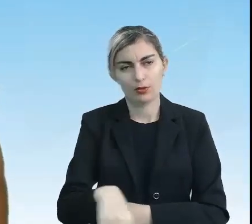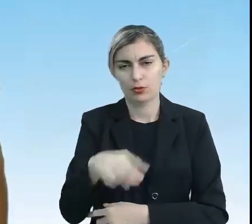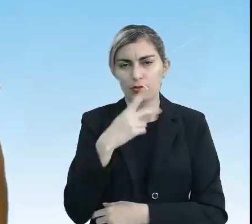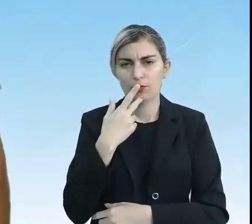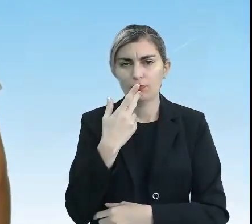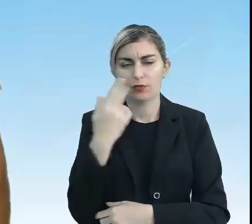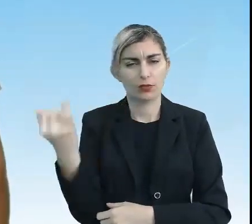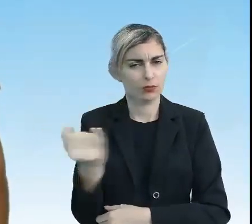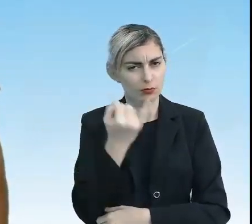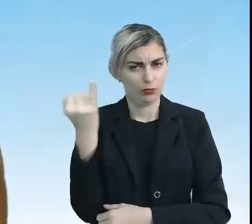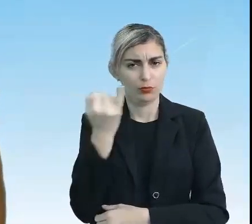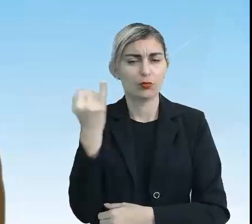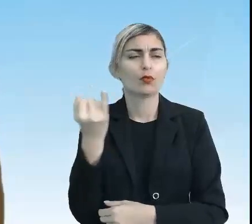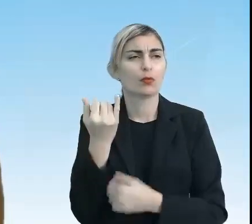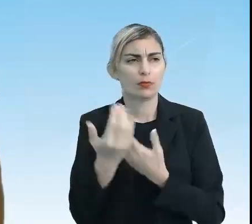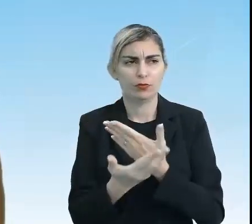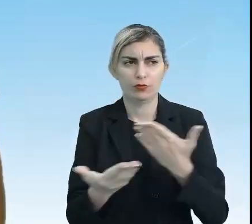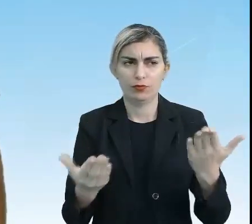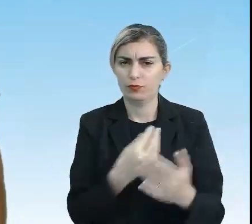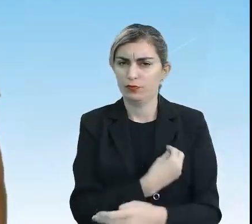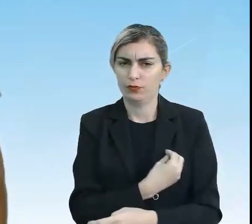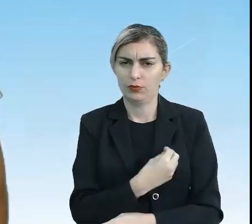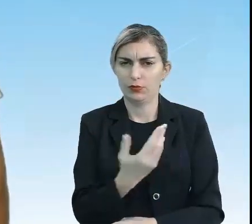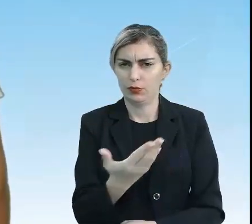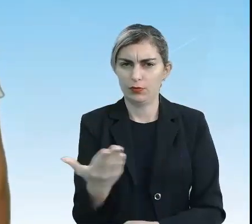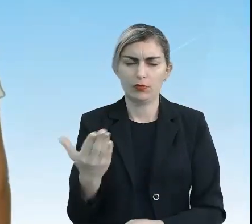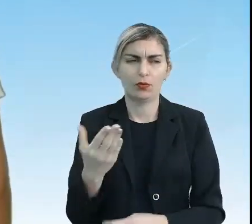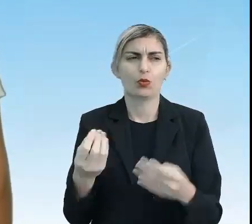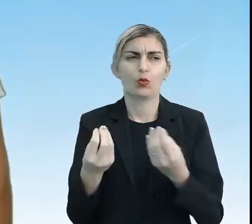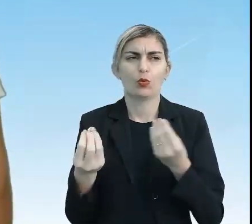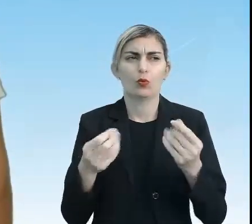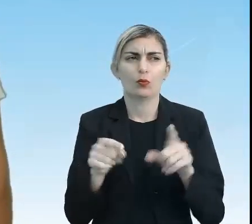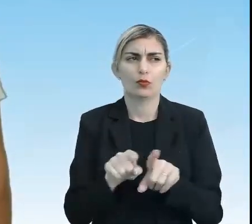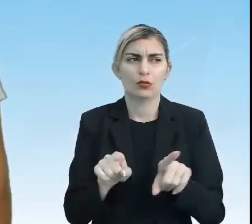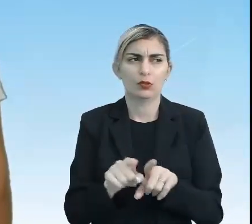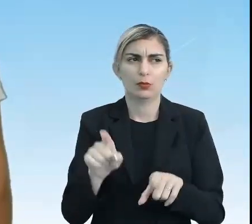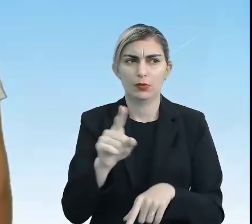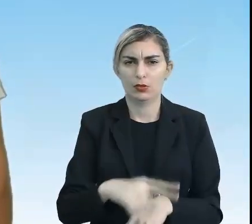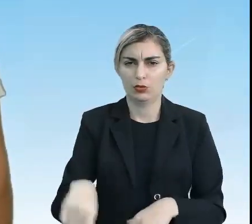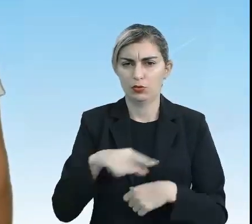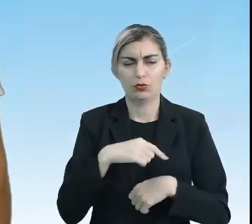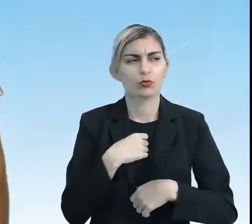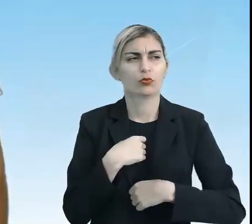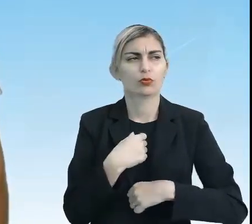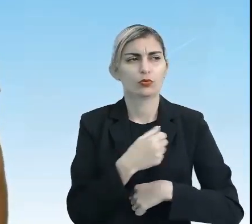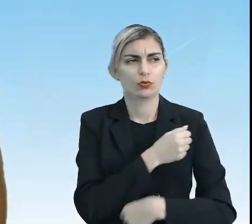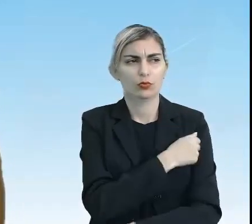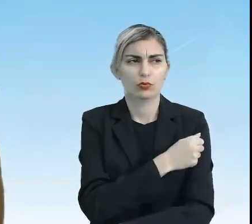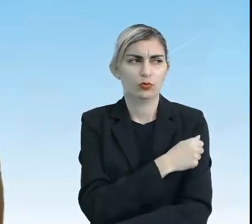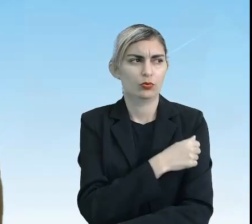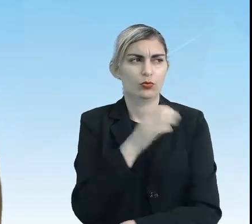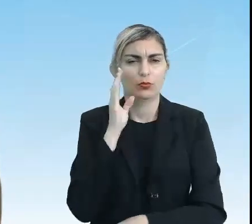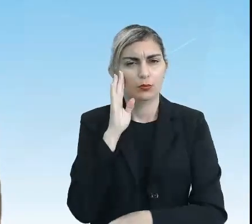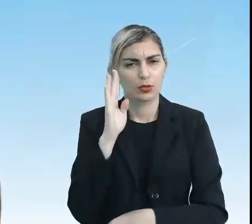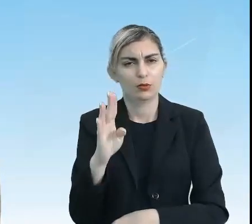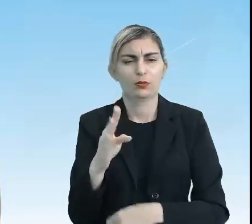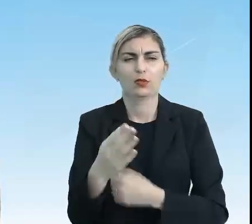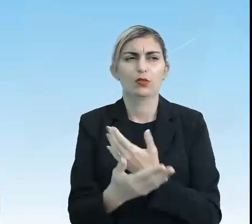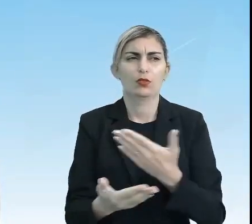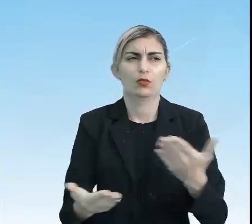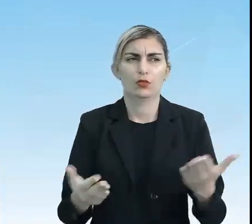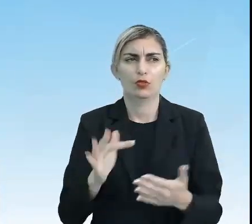ele é fundamental tanto para a vida de vocês, como também para os nossos estudantes principais, não é? Que seriam